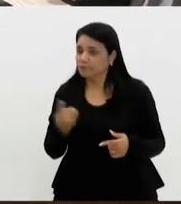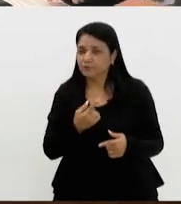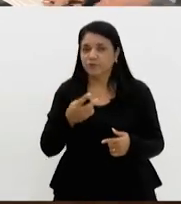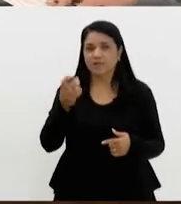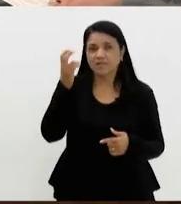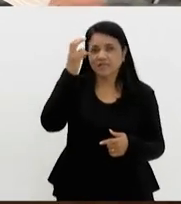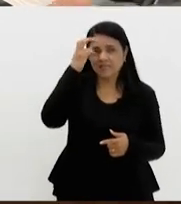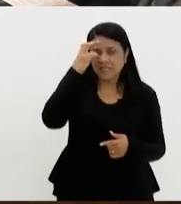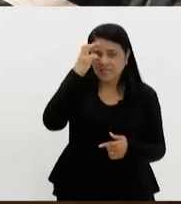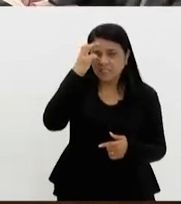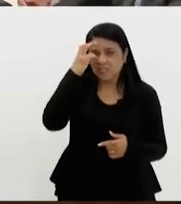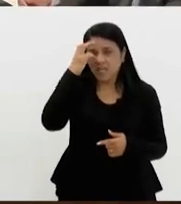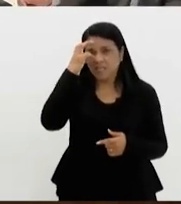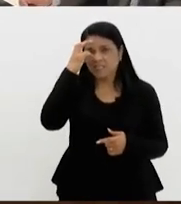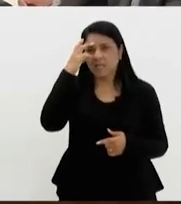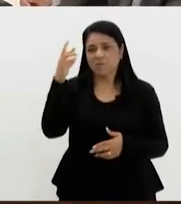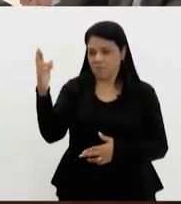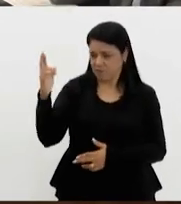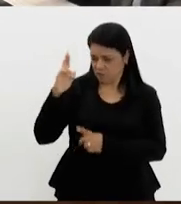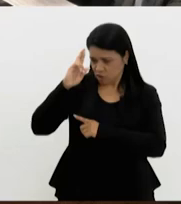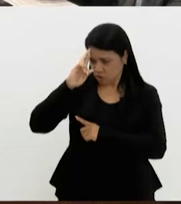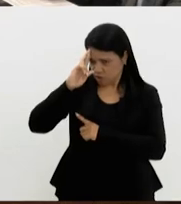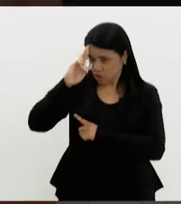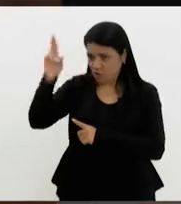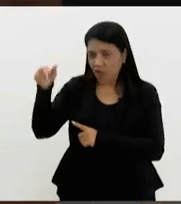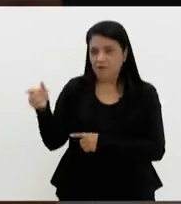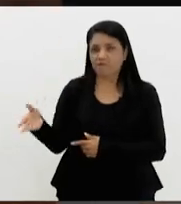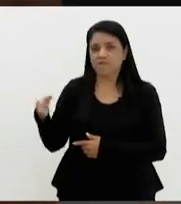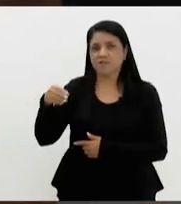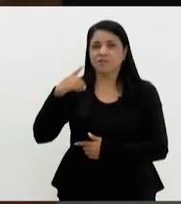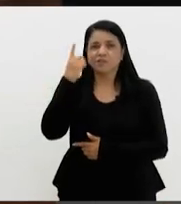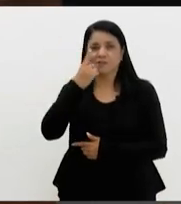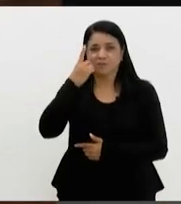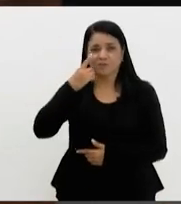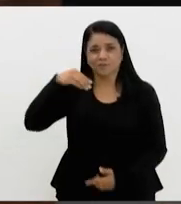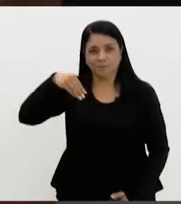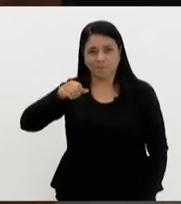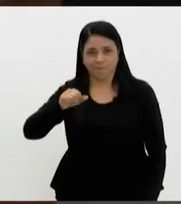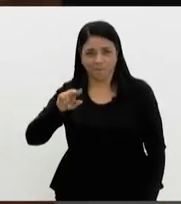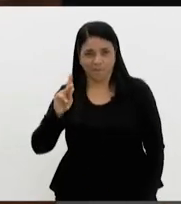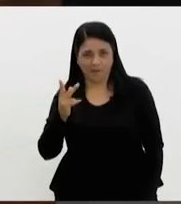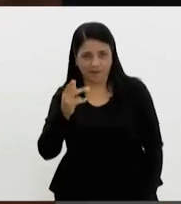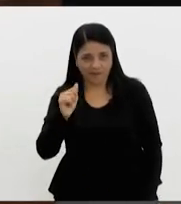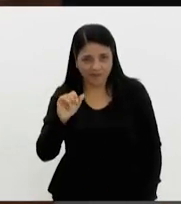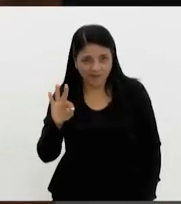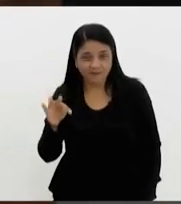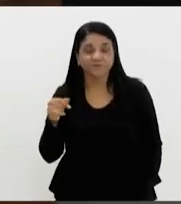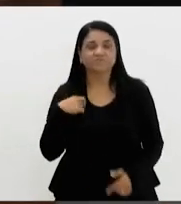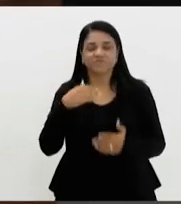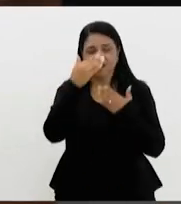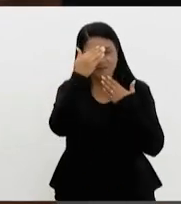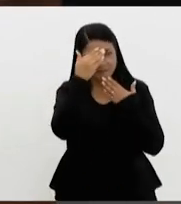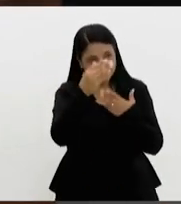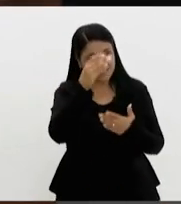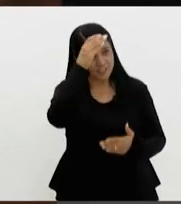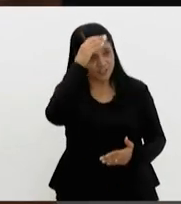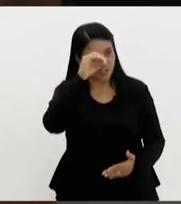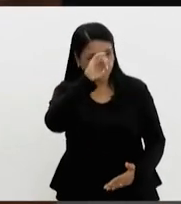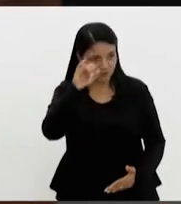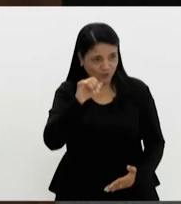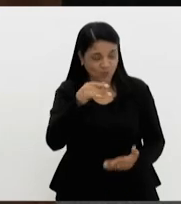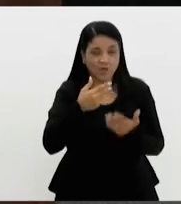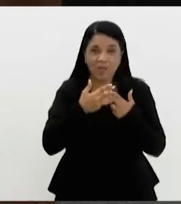concluir, foi uma chefe de polícia exemplar. Então, eu queria, deputada Tiaju, agradecendo a sua grande